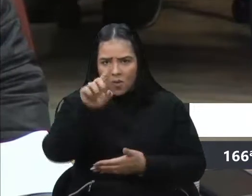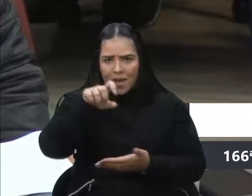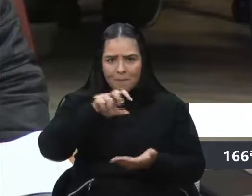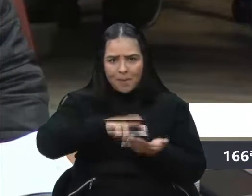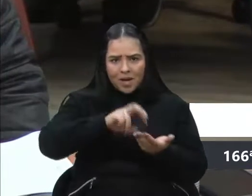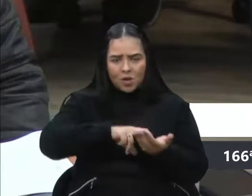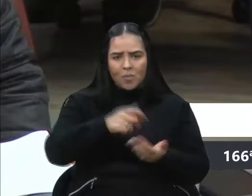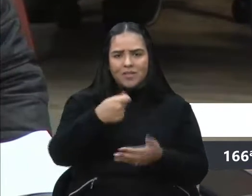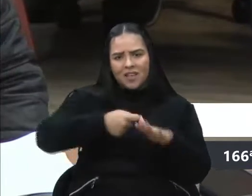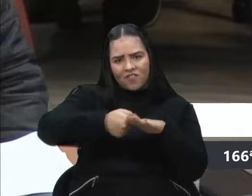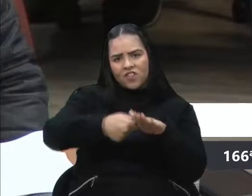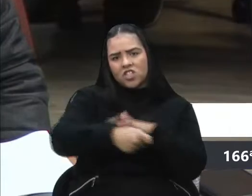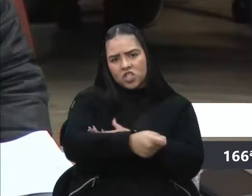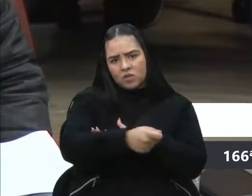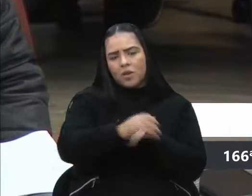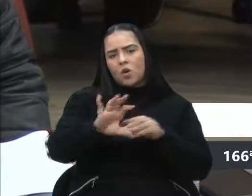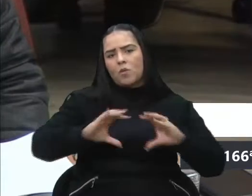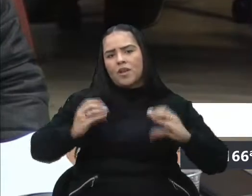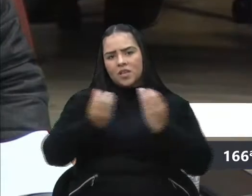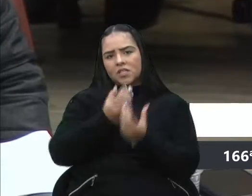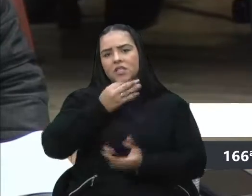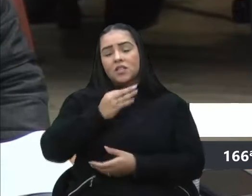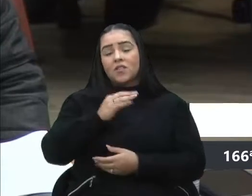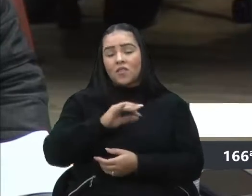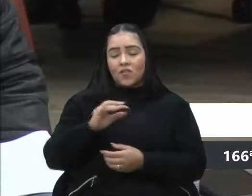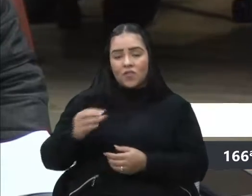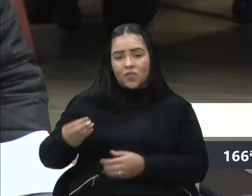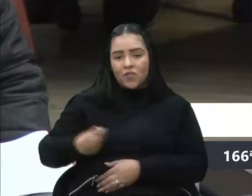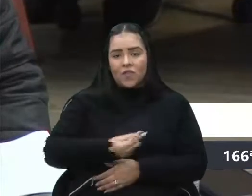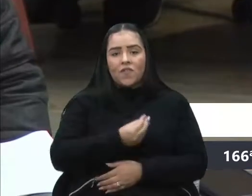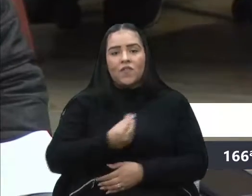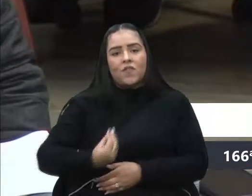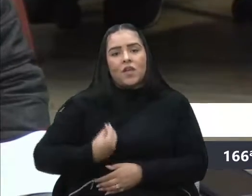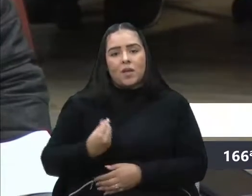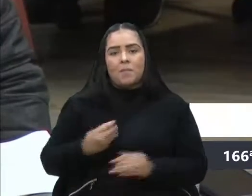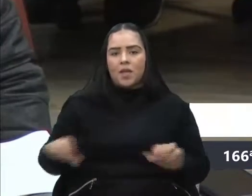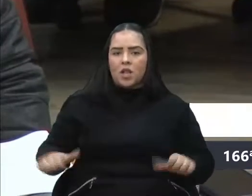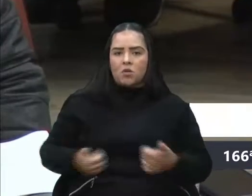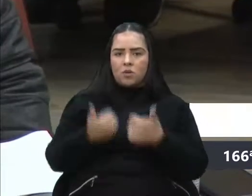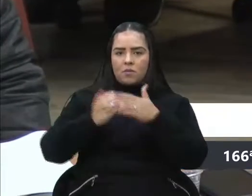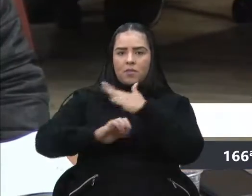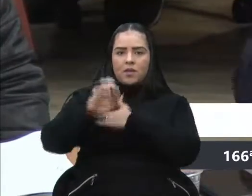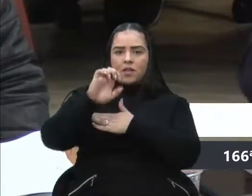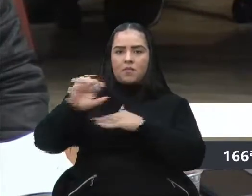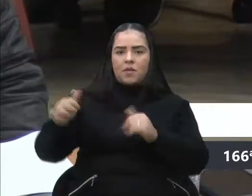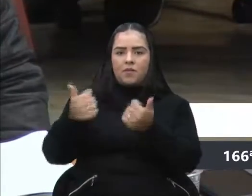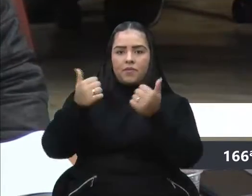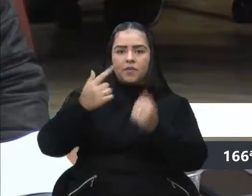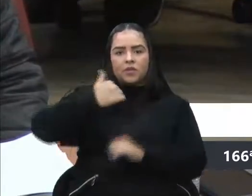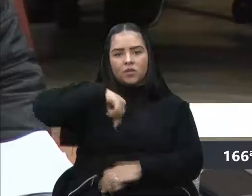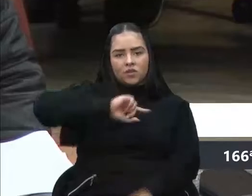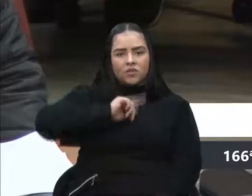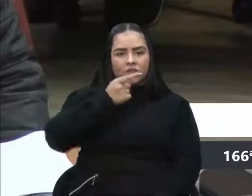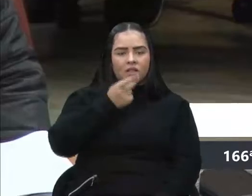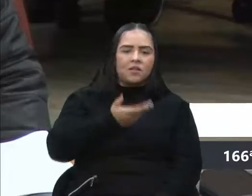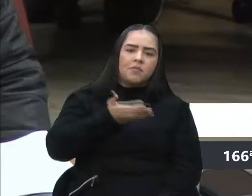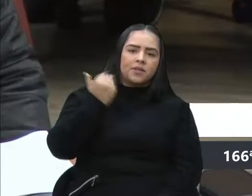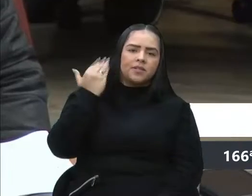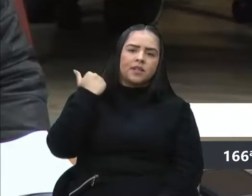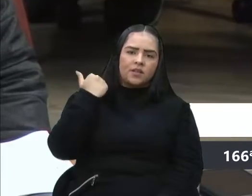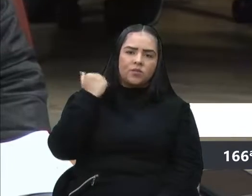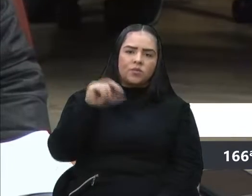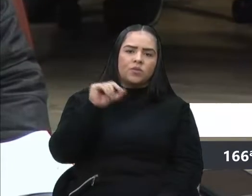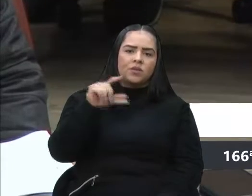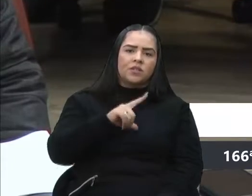a comunidade caxiense poder viver melhor, empreender melhor. E quando a gente fala na questão passada, eu participei de